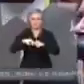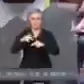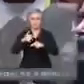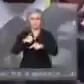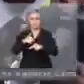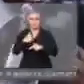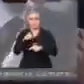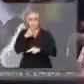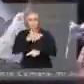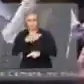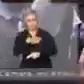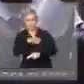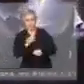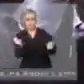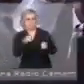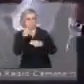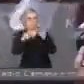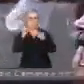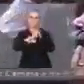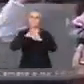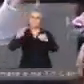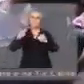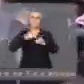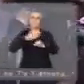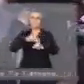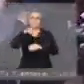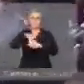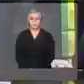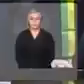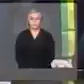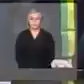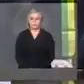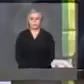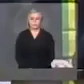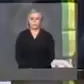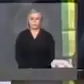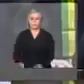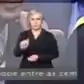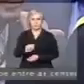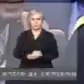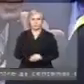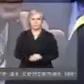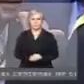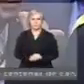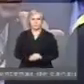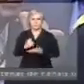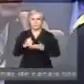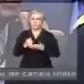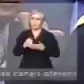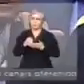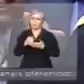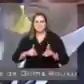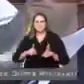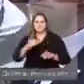para o meu filho, para que ele possa viver o Brasil no voto. Não é possível, deputado. Deputado, não é possível. Pelos fundamentos